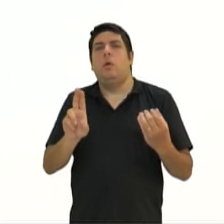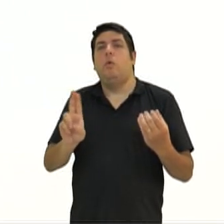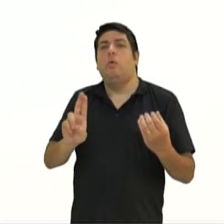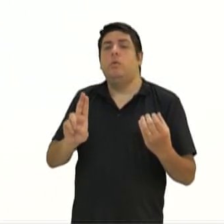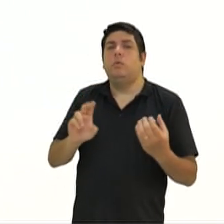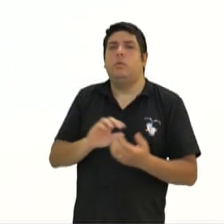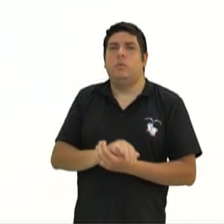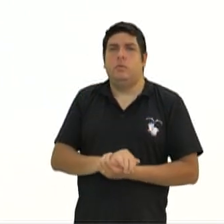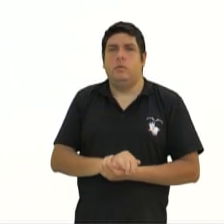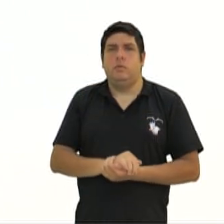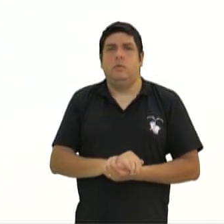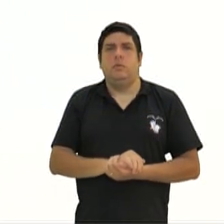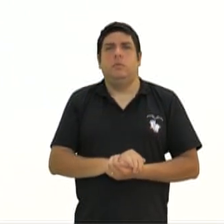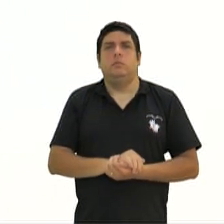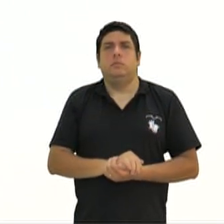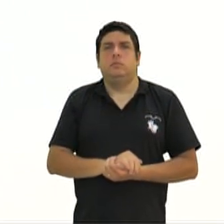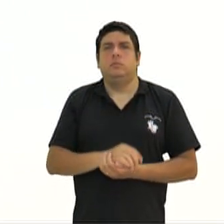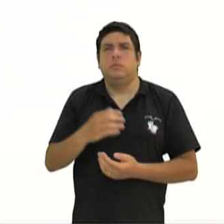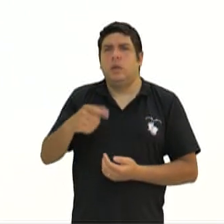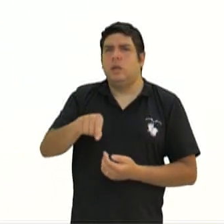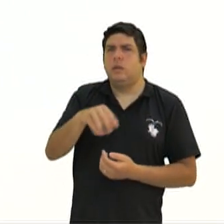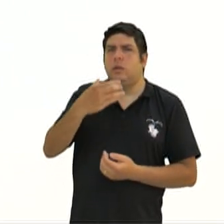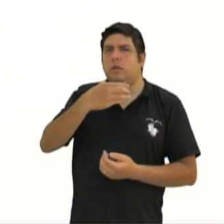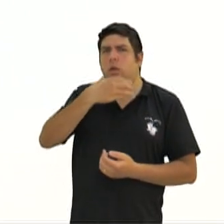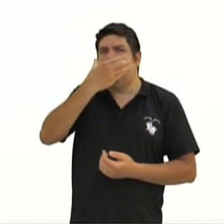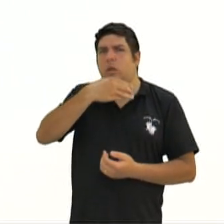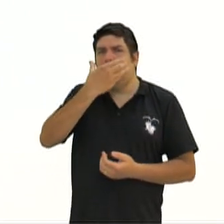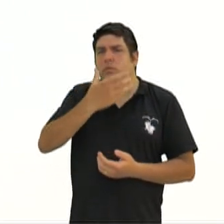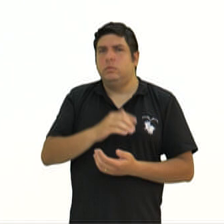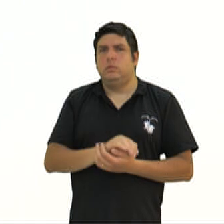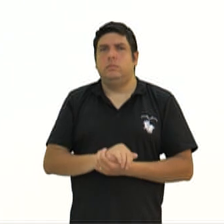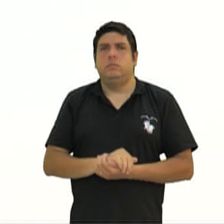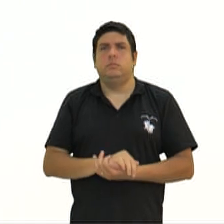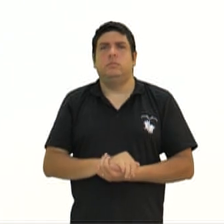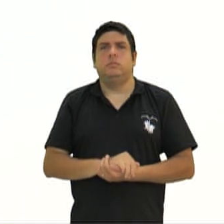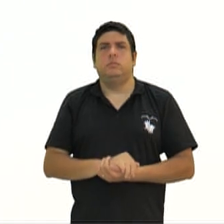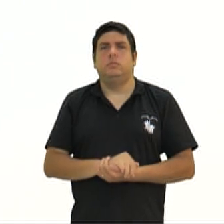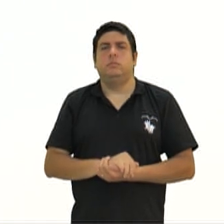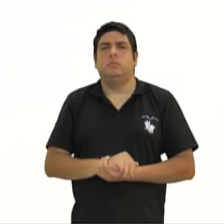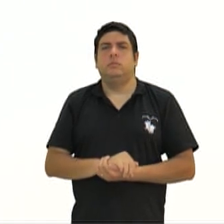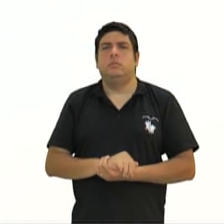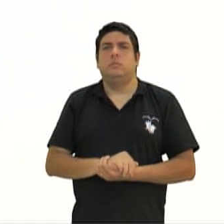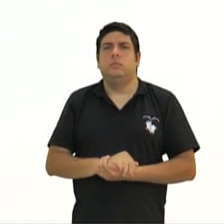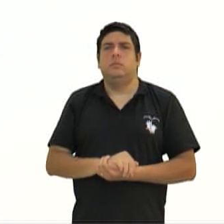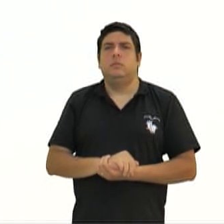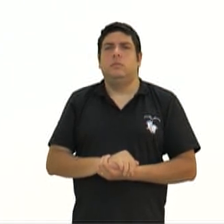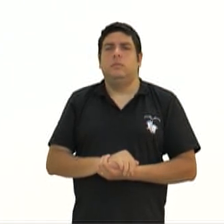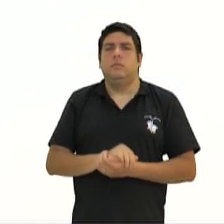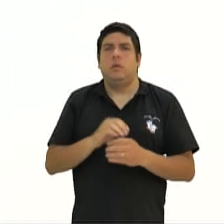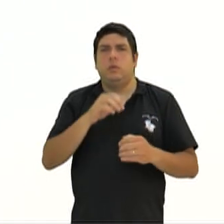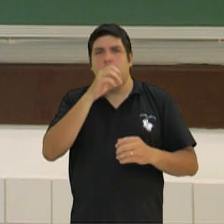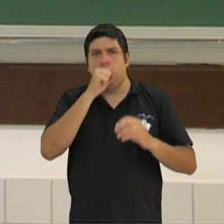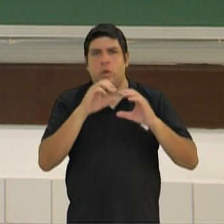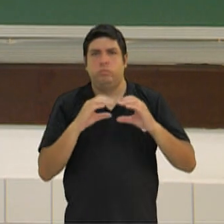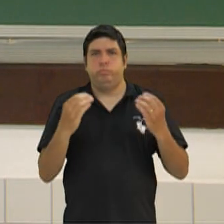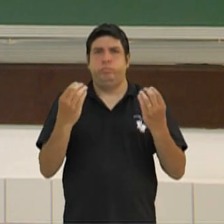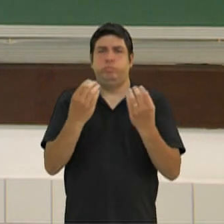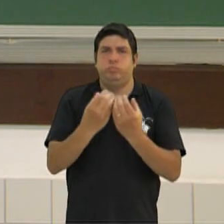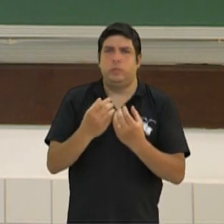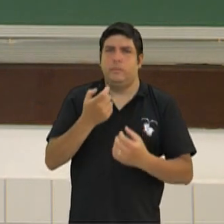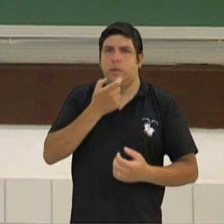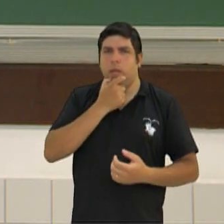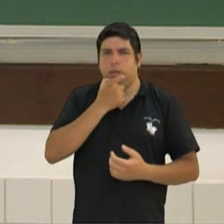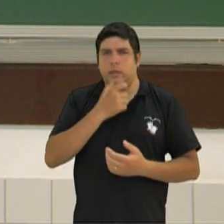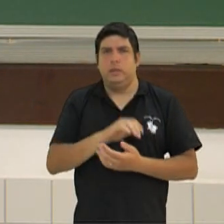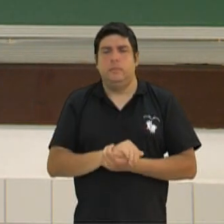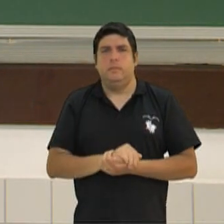jack-o'-lantern, ok? Que fruta que é? Pumpkin, que é a abóbora em inglês. Se tiverem curiosidade, pessoal, que eu vou